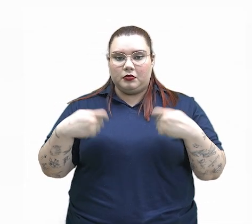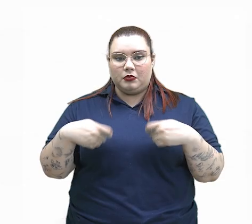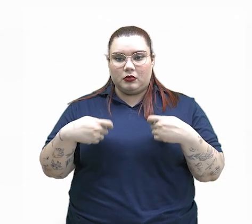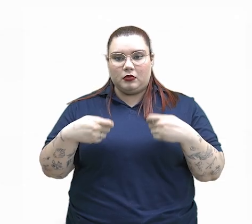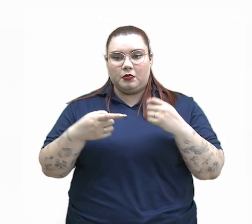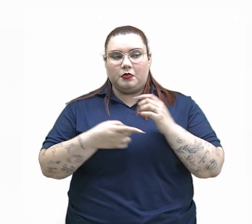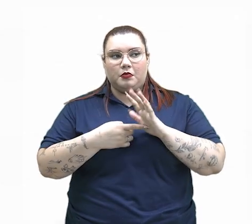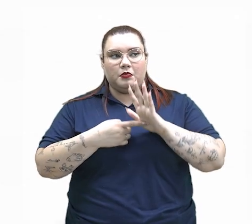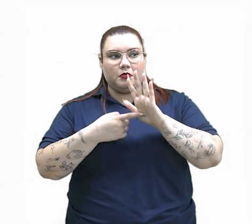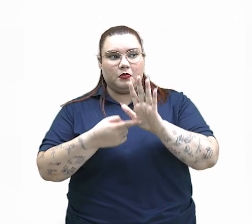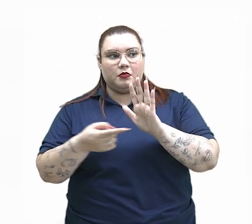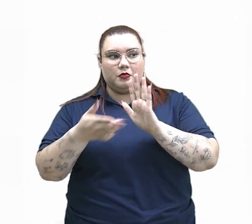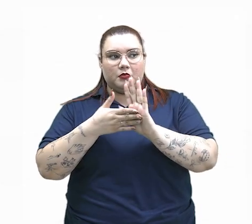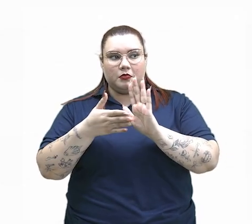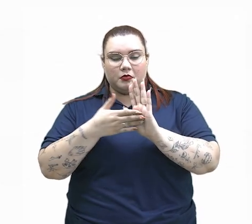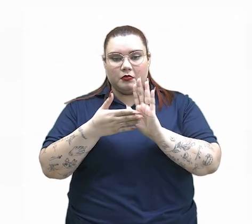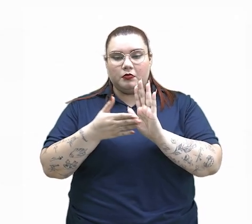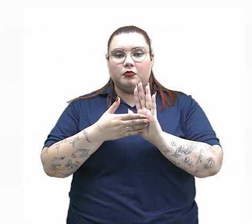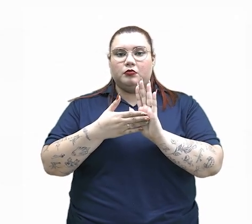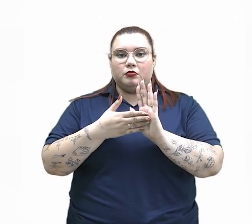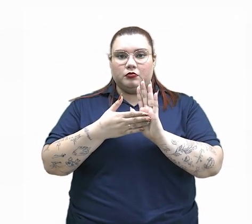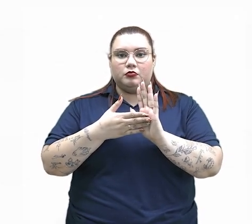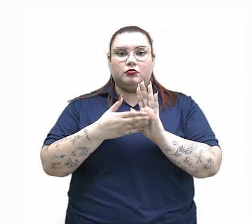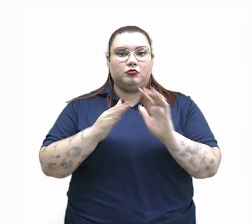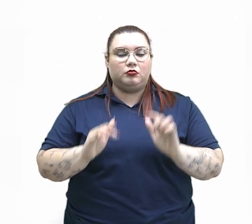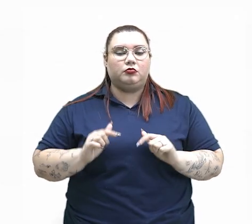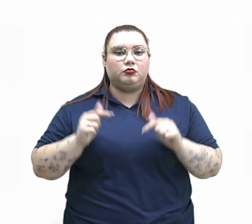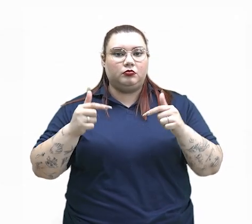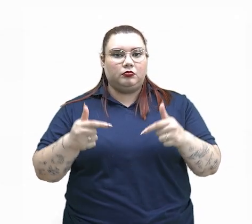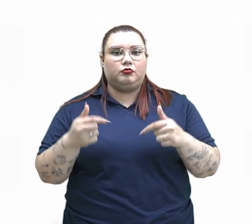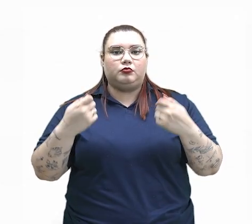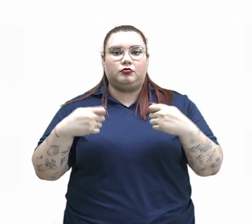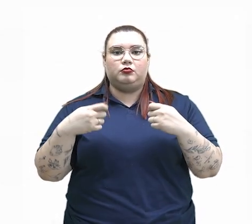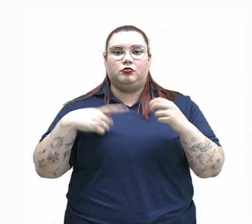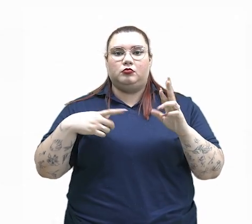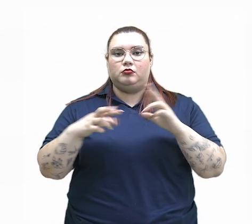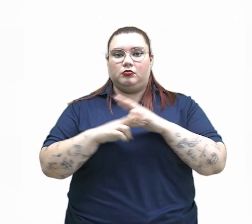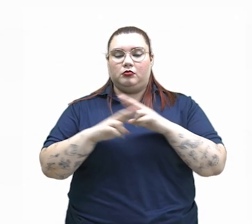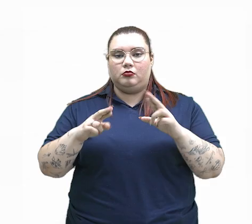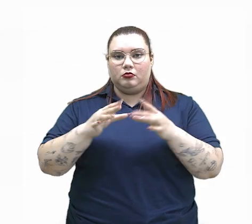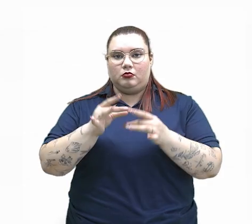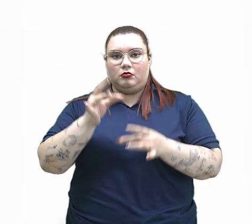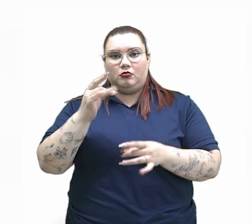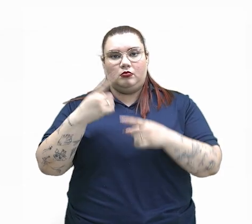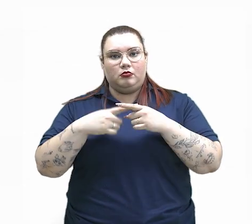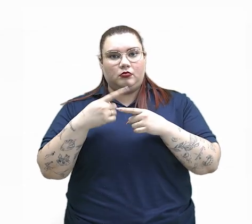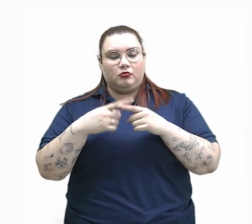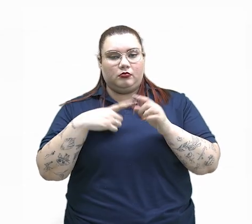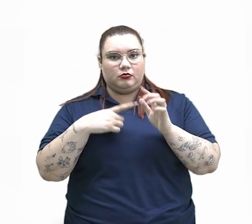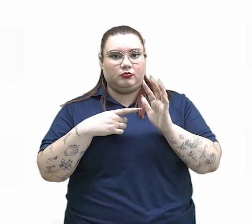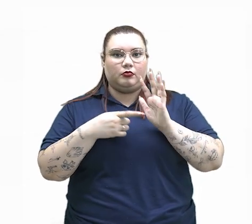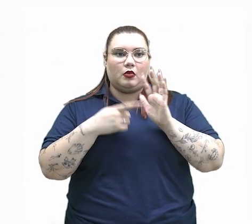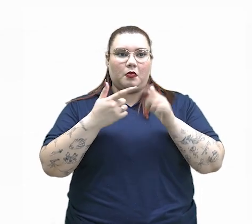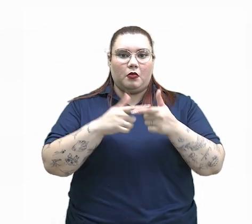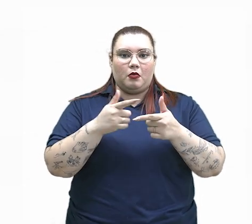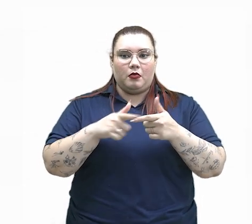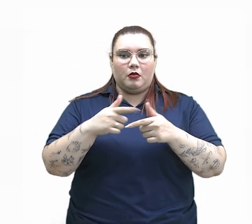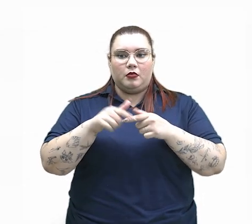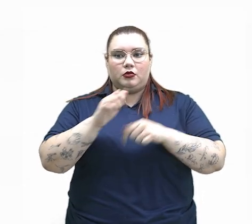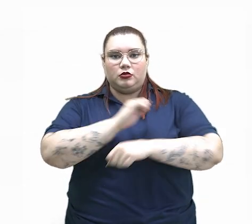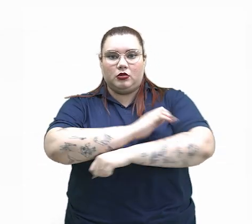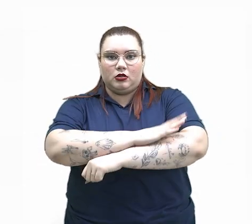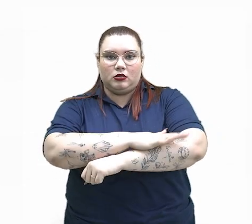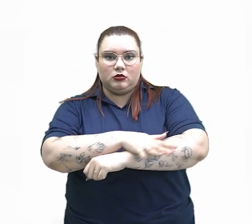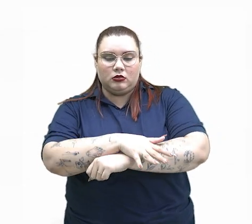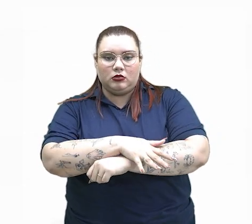então, trazer essa proposta de intervenção, dentro dessa proposta de intervenção, ter uma relação com esse desenvolvimento, porque você está atacando problemas do racismo, né? E no